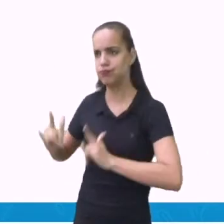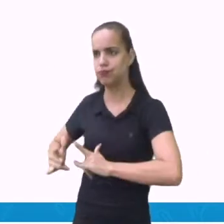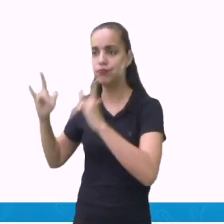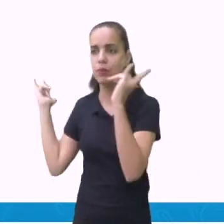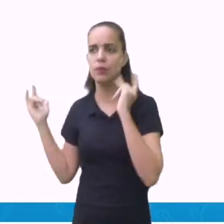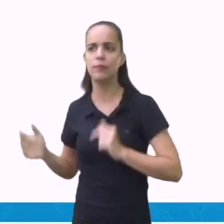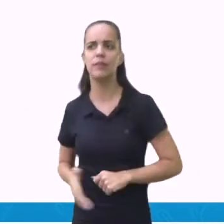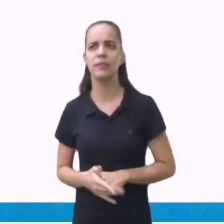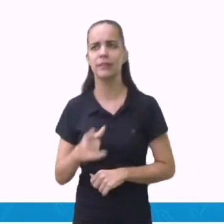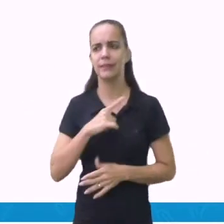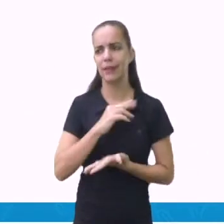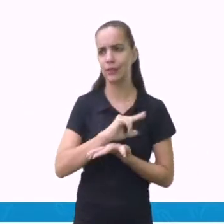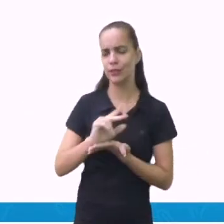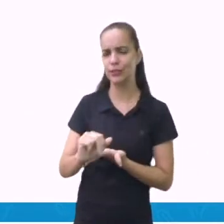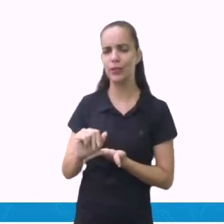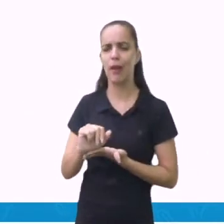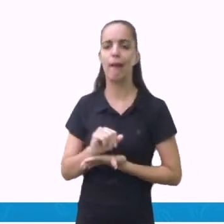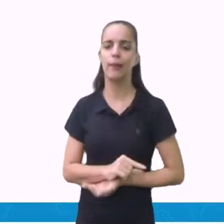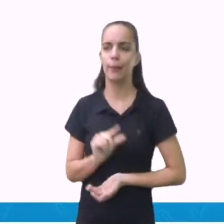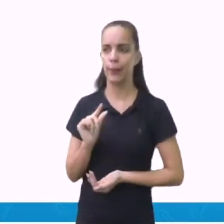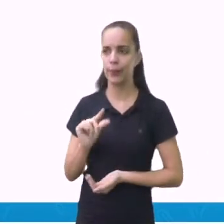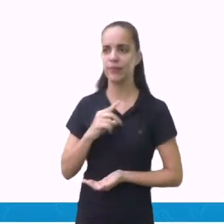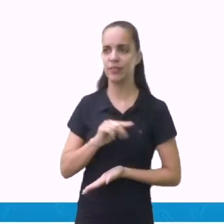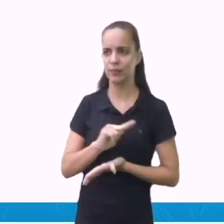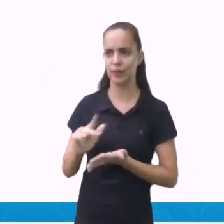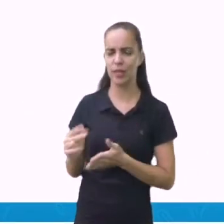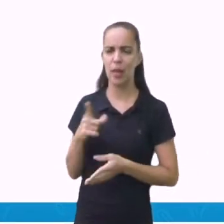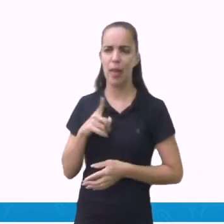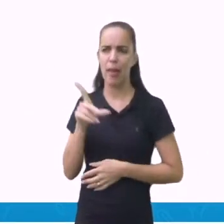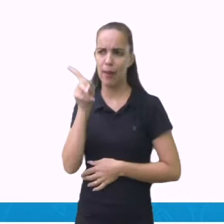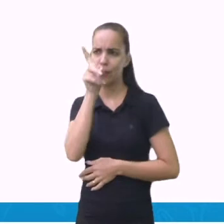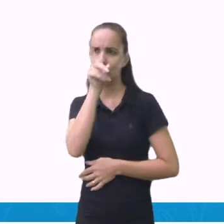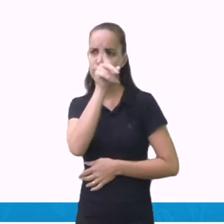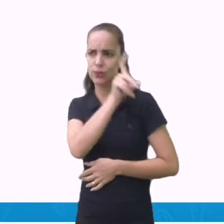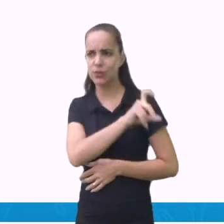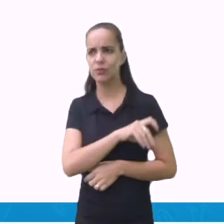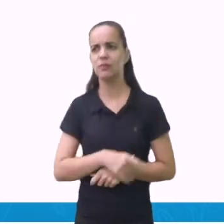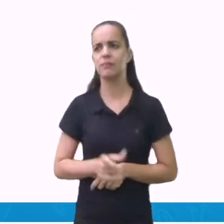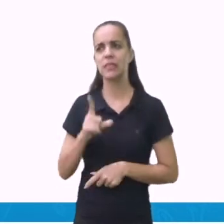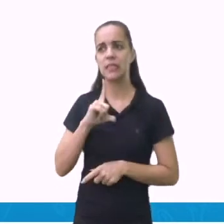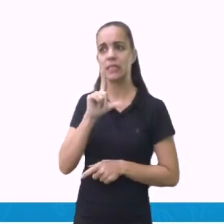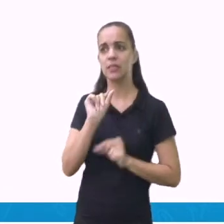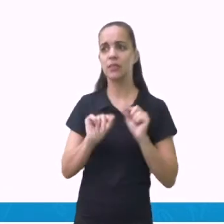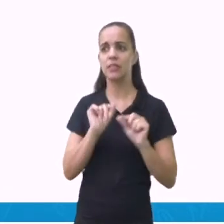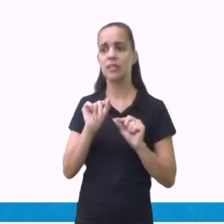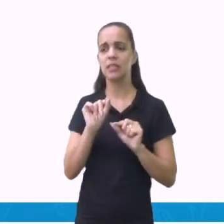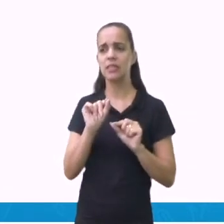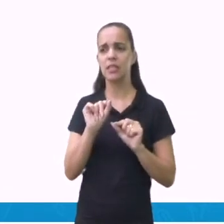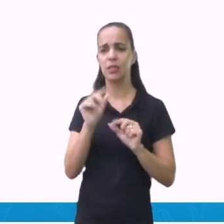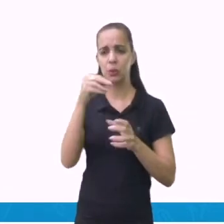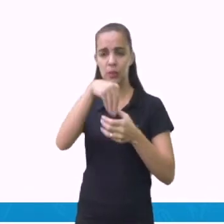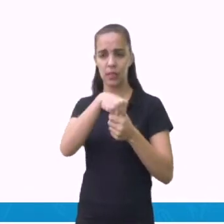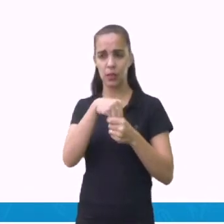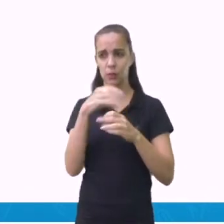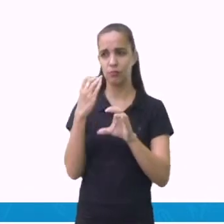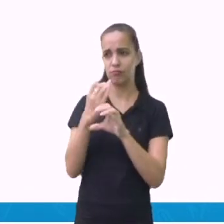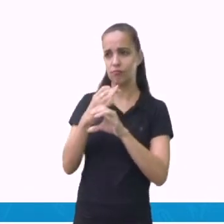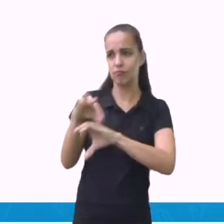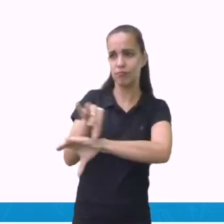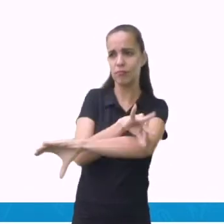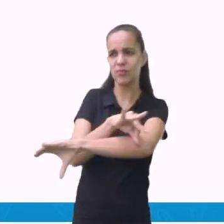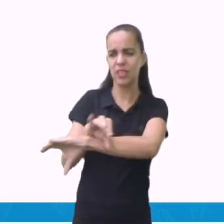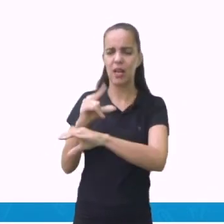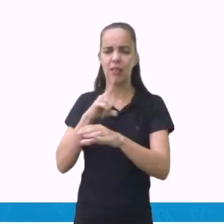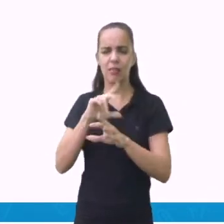arquitetura diferenciada, né? É muito difícil porque a gente sabe que dentro da arquitetura existem vários